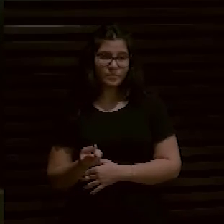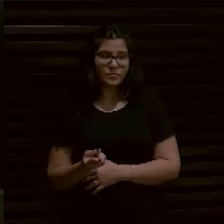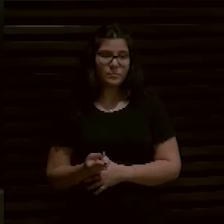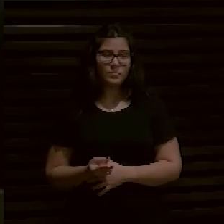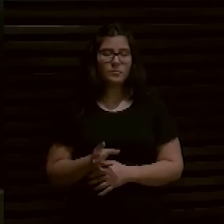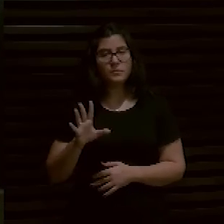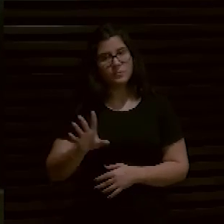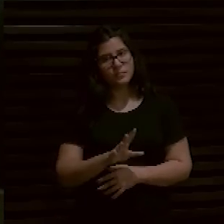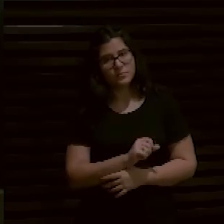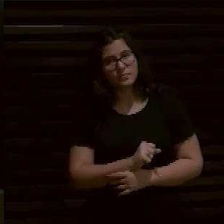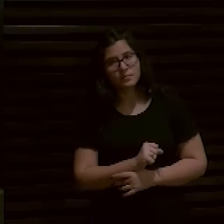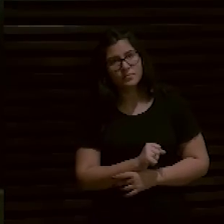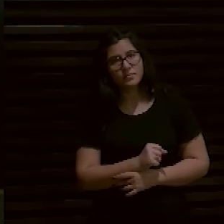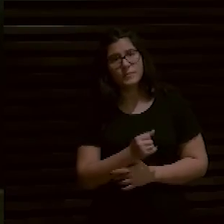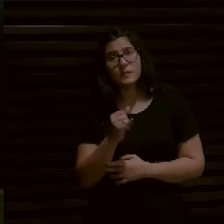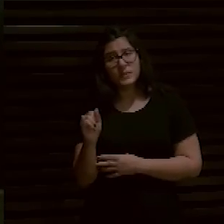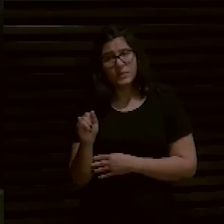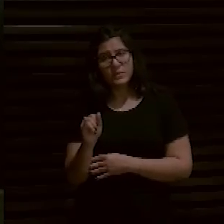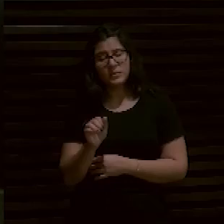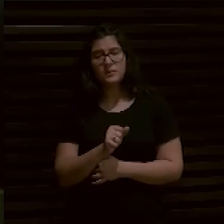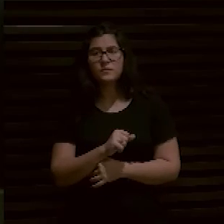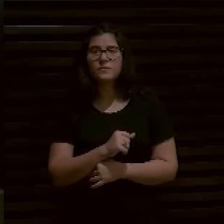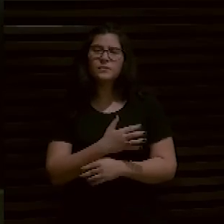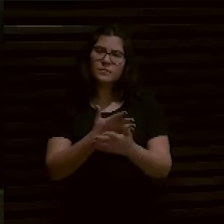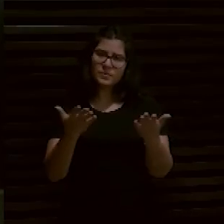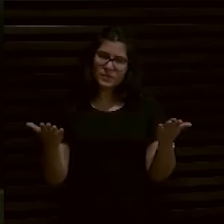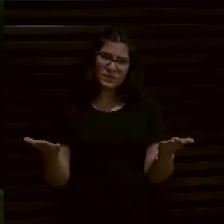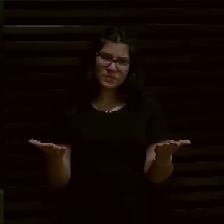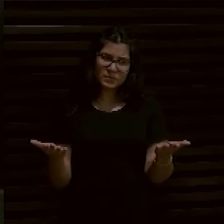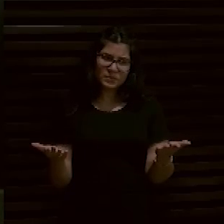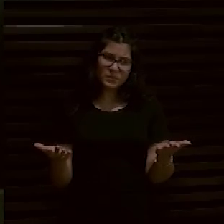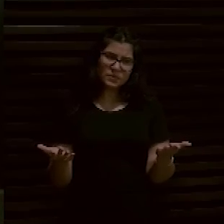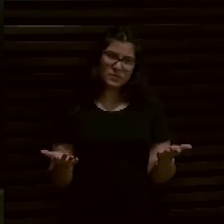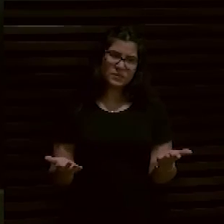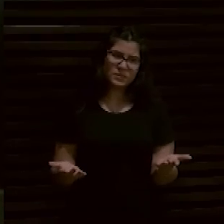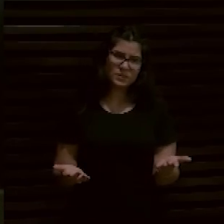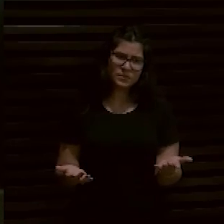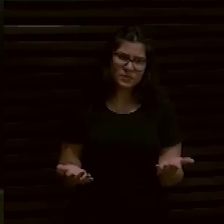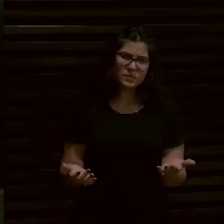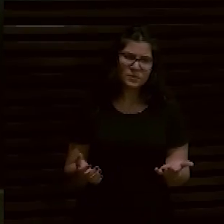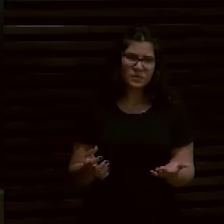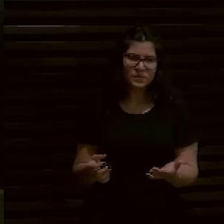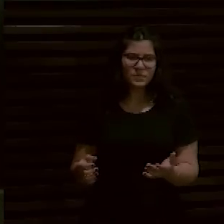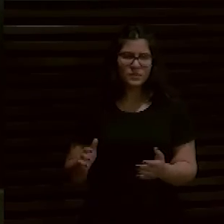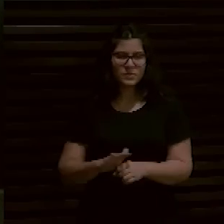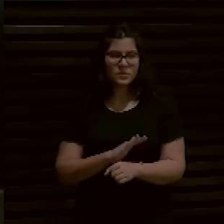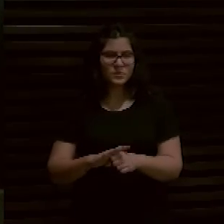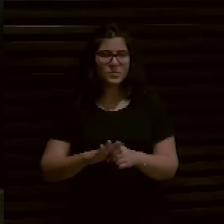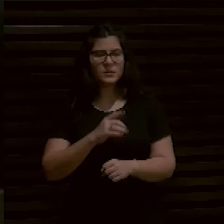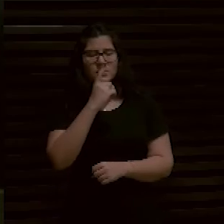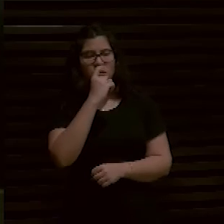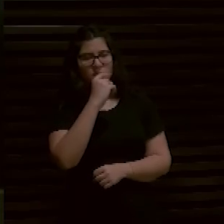Amado, se você se nutre da fonte de águas vivas,